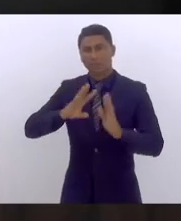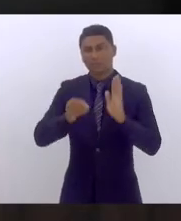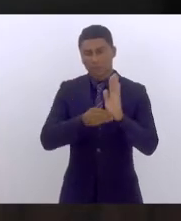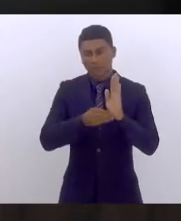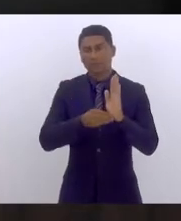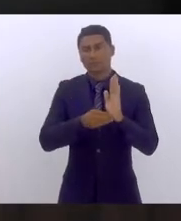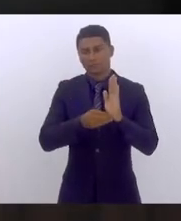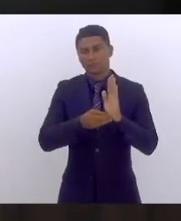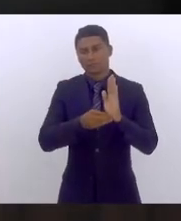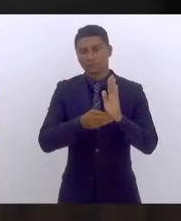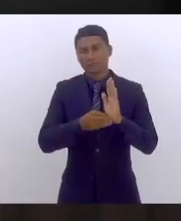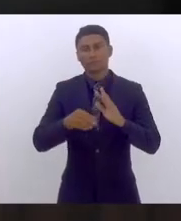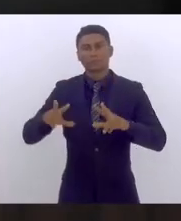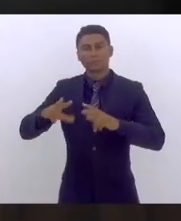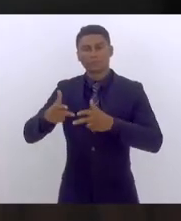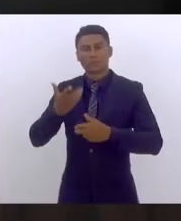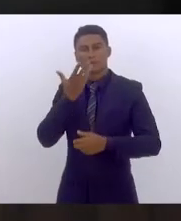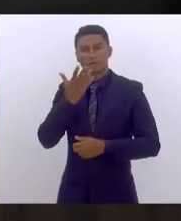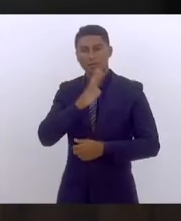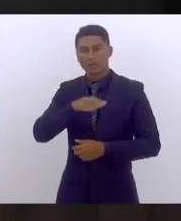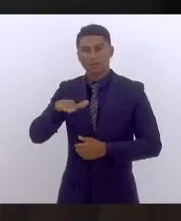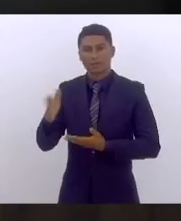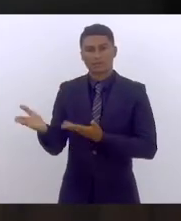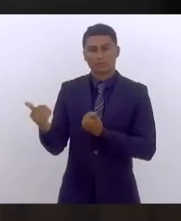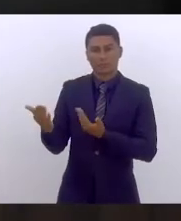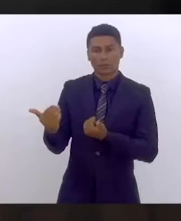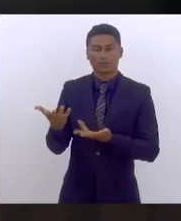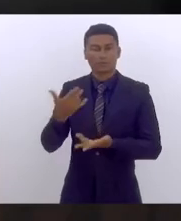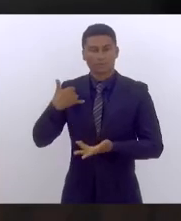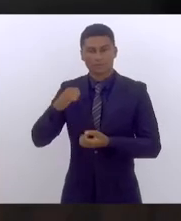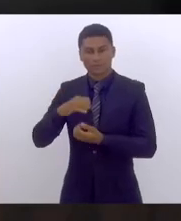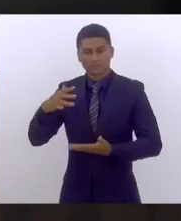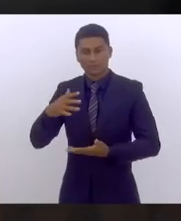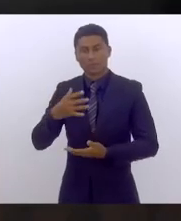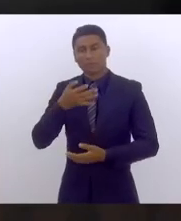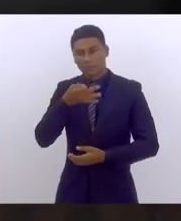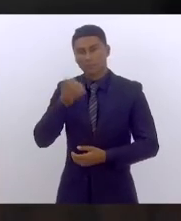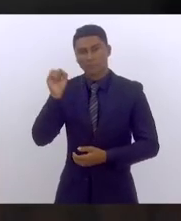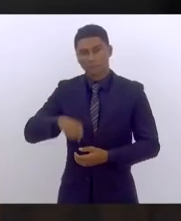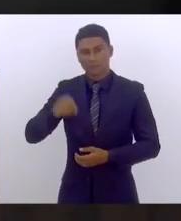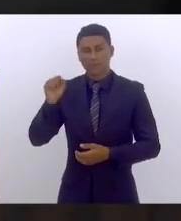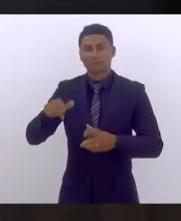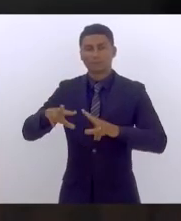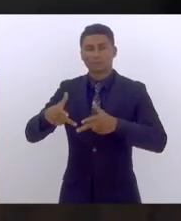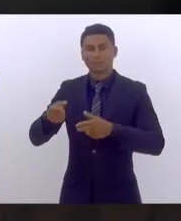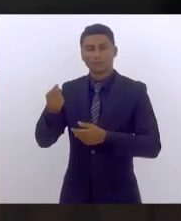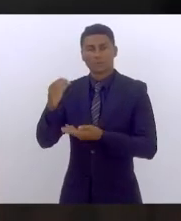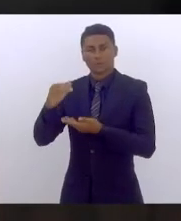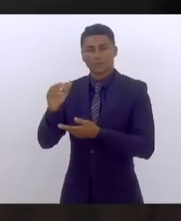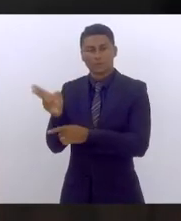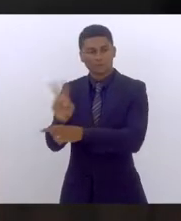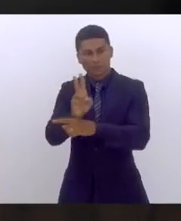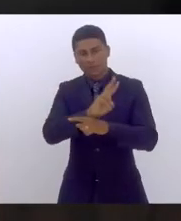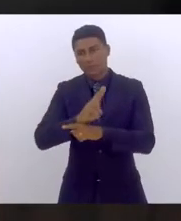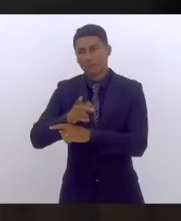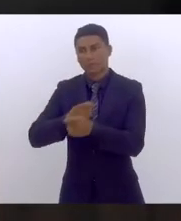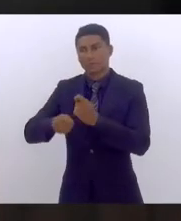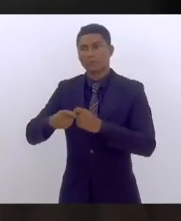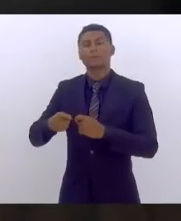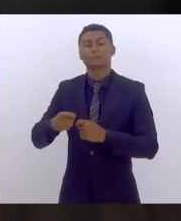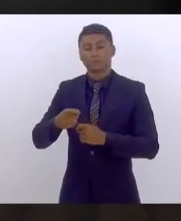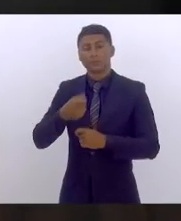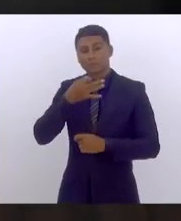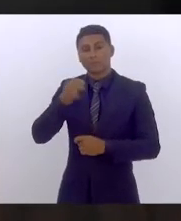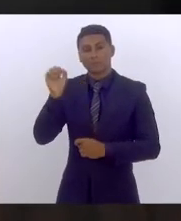De assuntos da criança, do adolescente, do idoso favorável. De orçamento, fiscalização financeira e controle favorável.